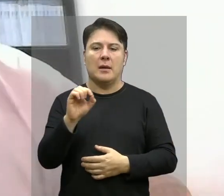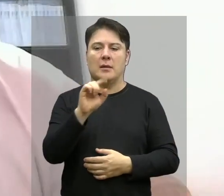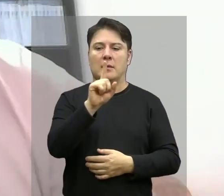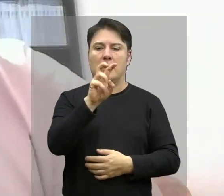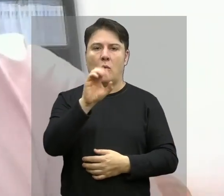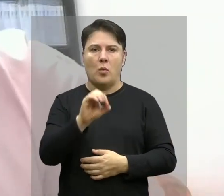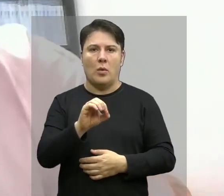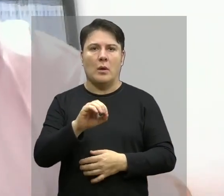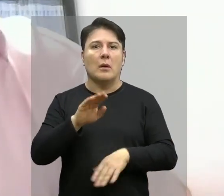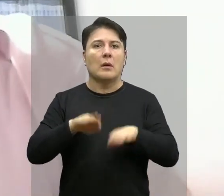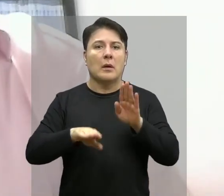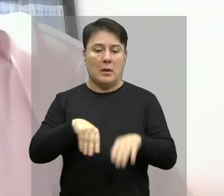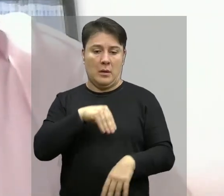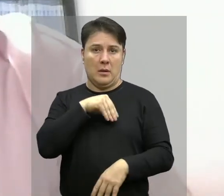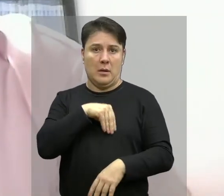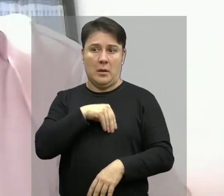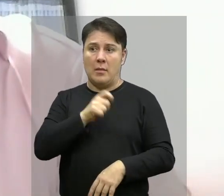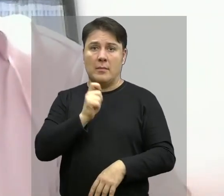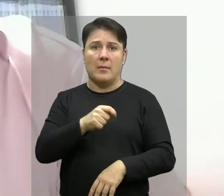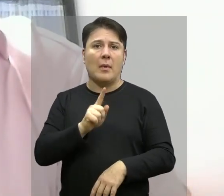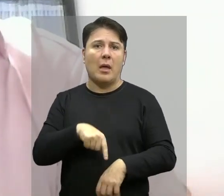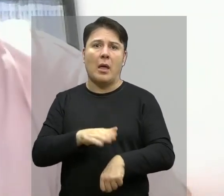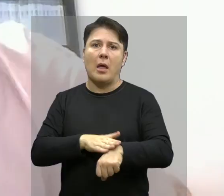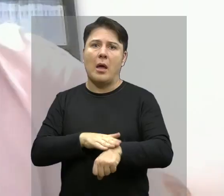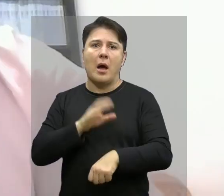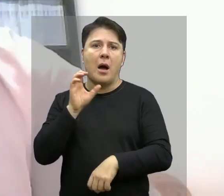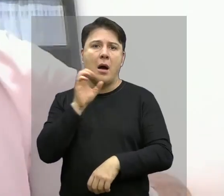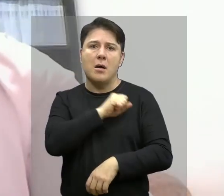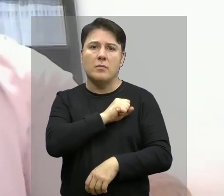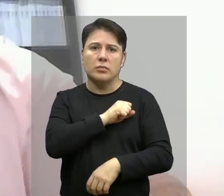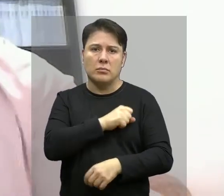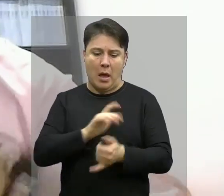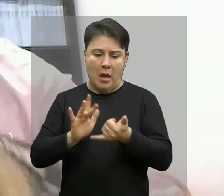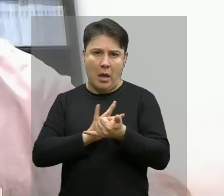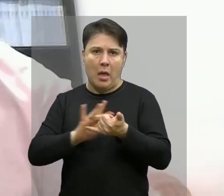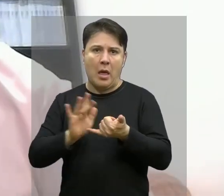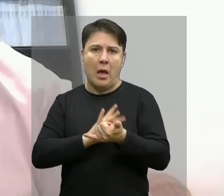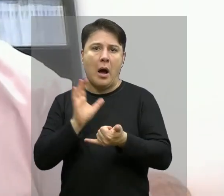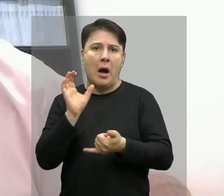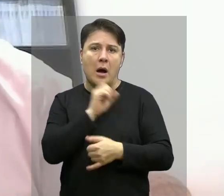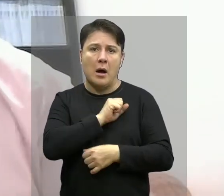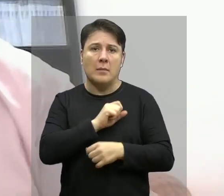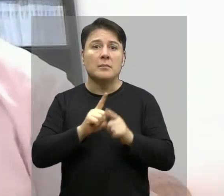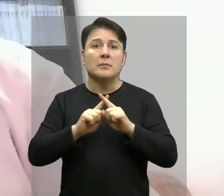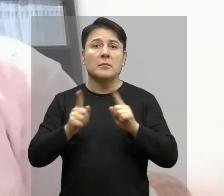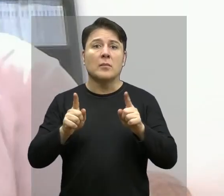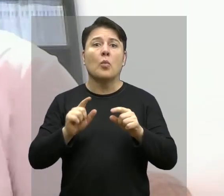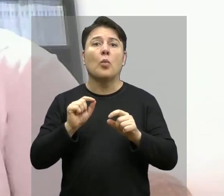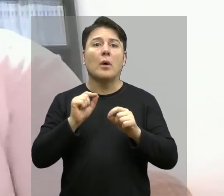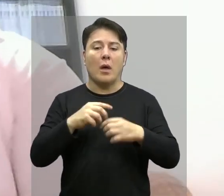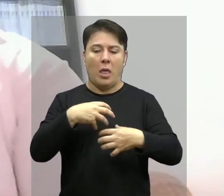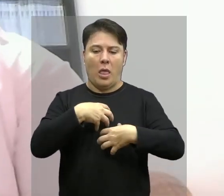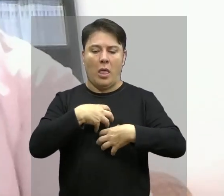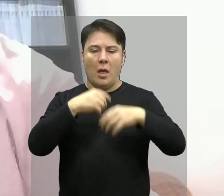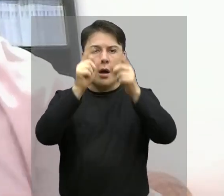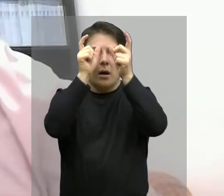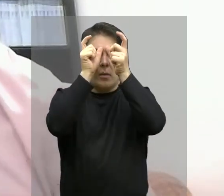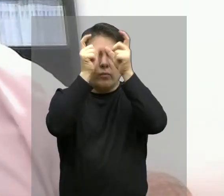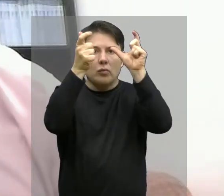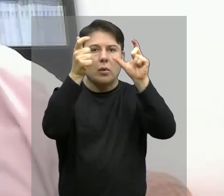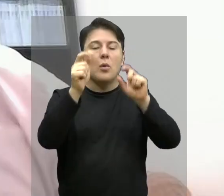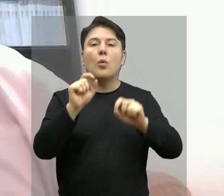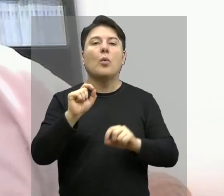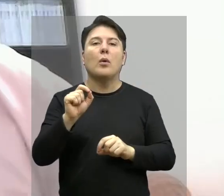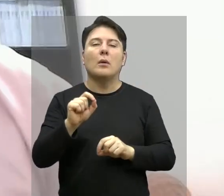daqui a pouco é o meu salário em questão de segundos, né? E o transtorno do jogo, ainda na esteira